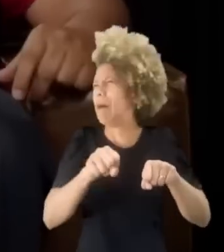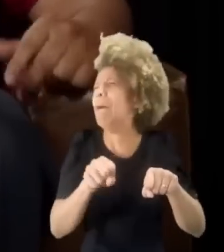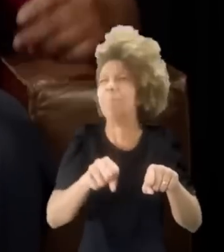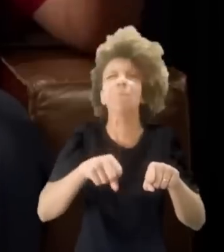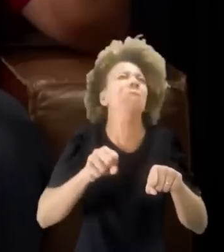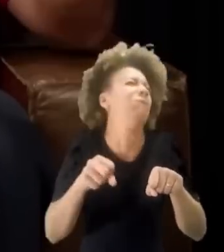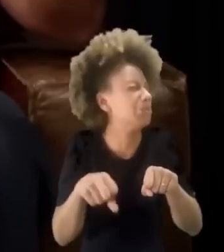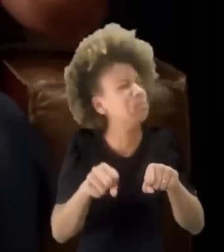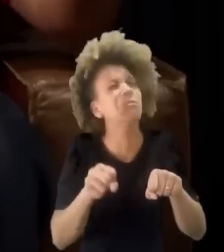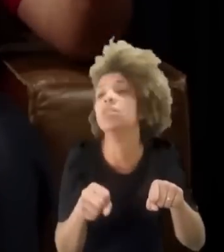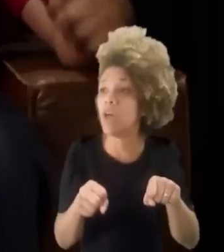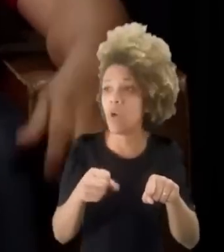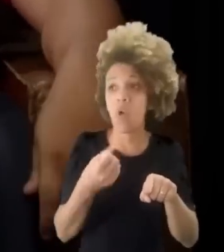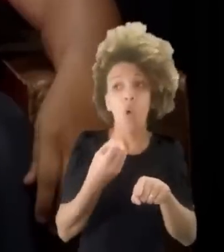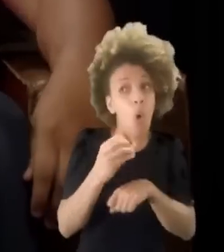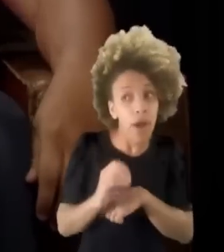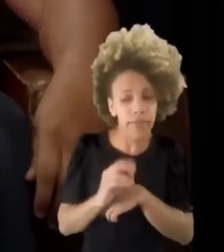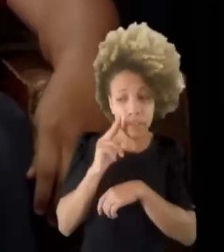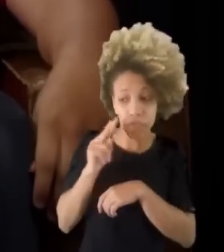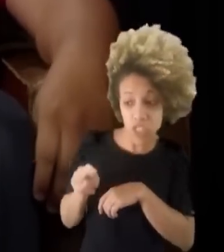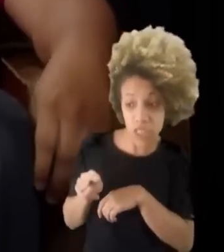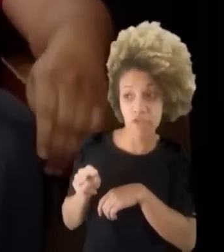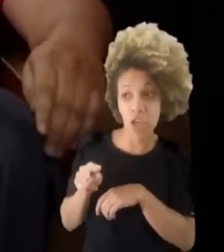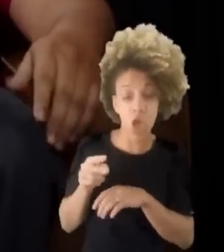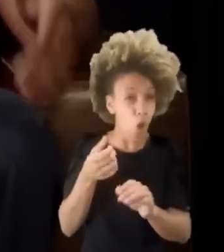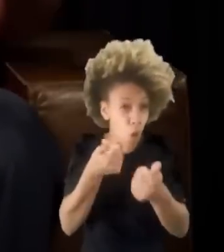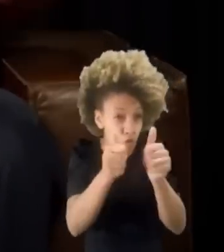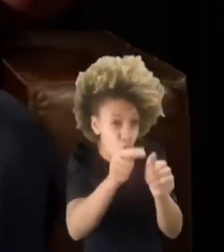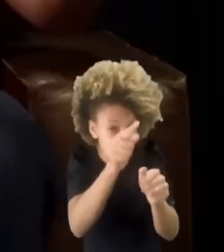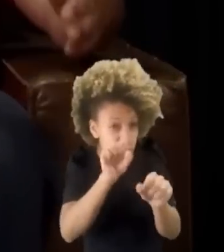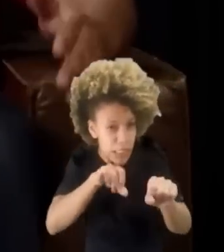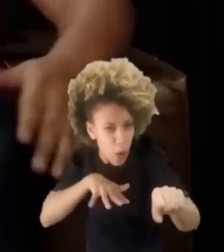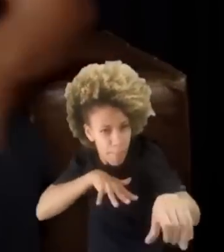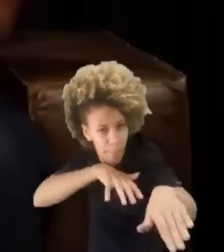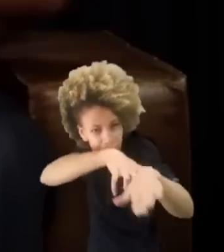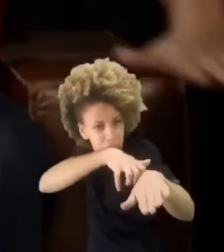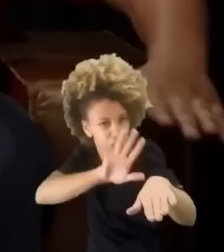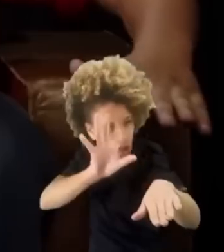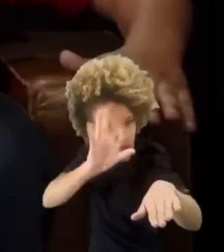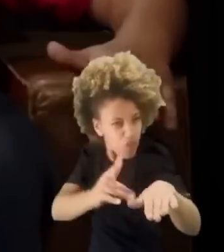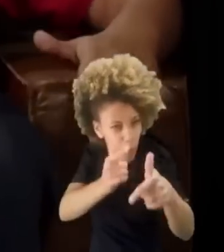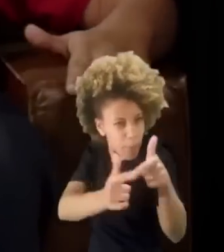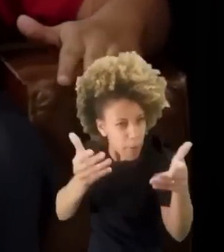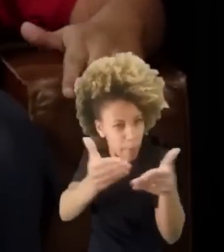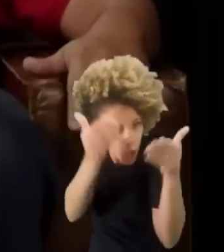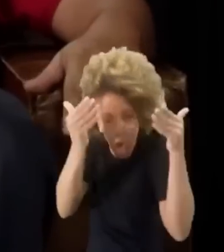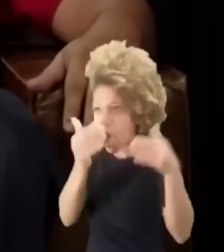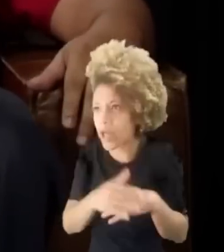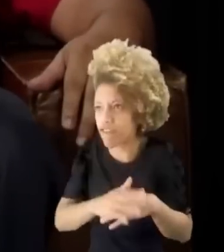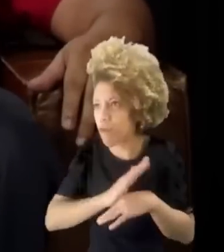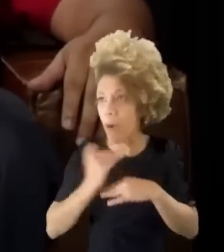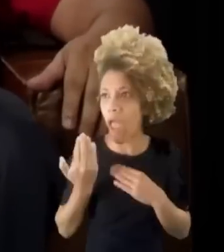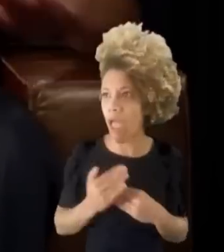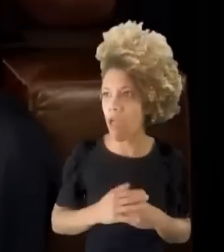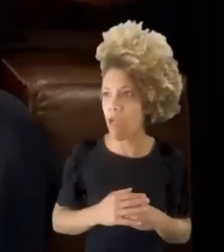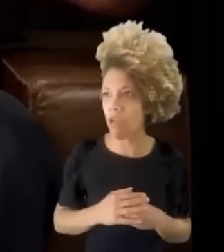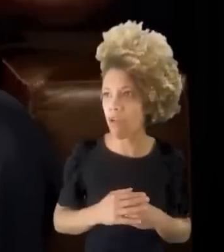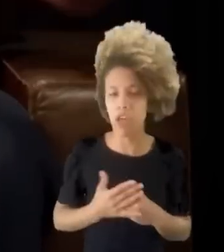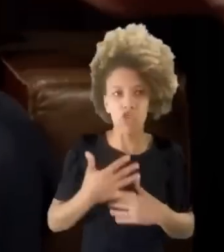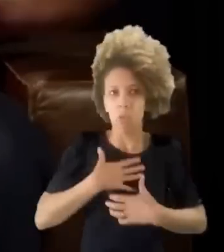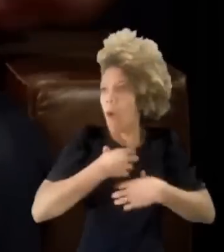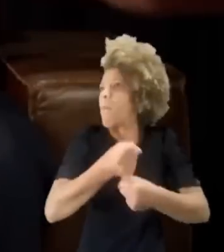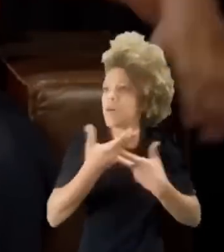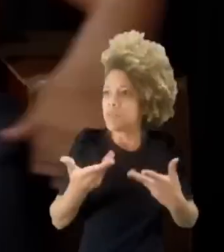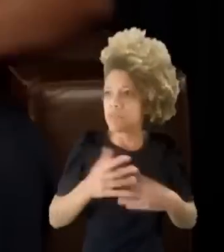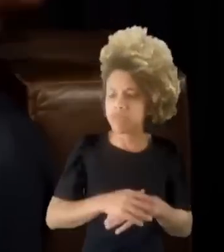aí de repente você tá 80 por hora você vê o fundo de um ônibus e você fala assim se eu batesse aqui eu resolvi o meu problema agora se eu bater